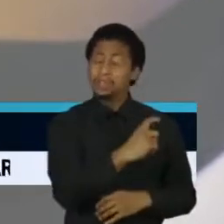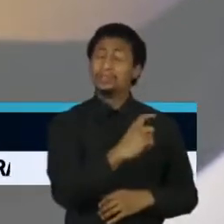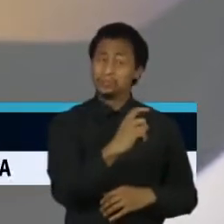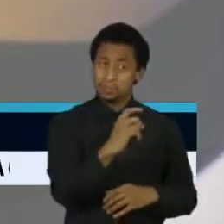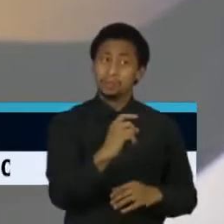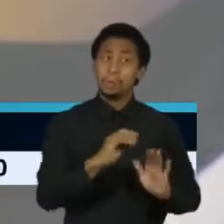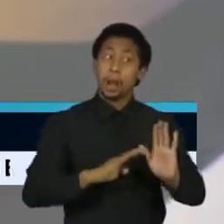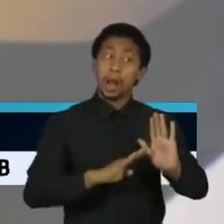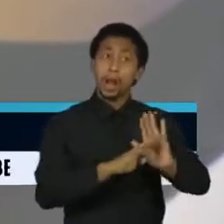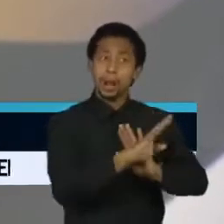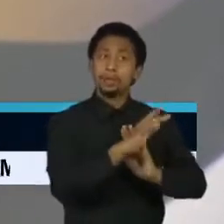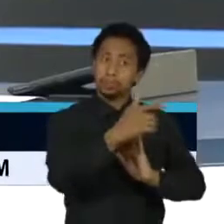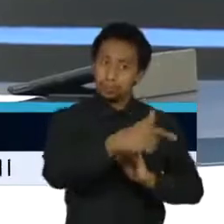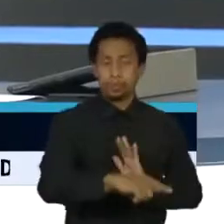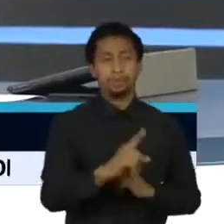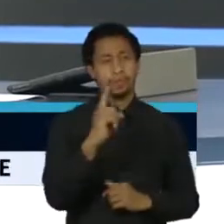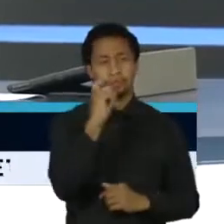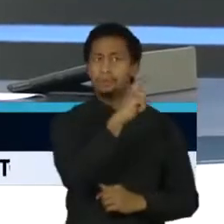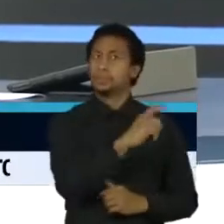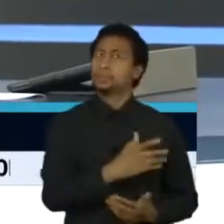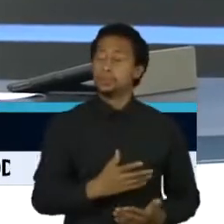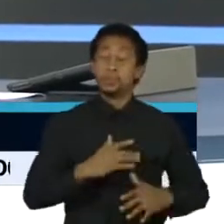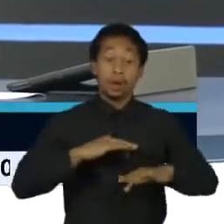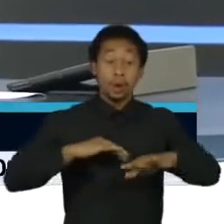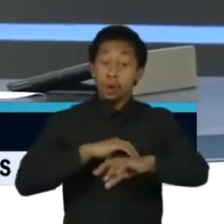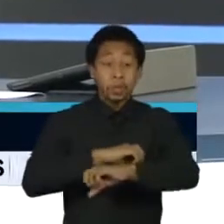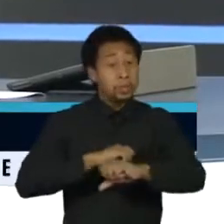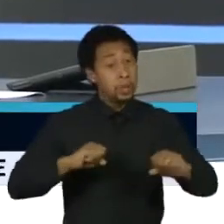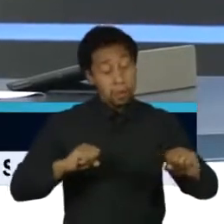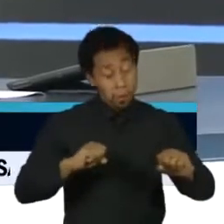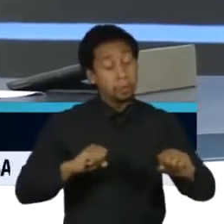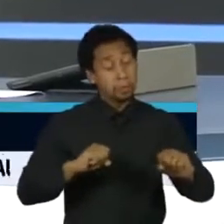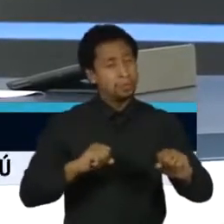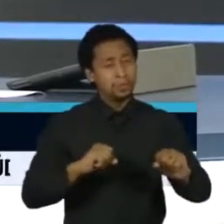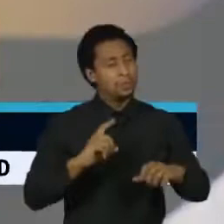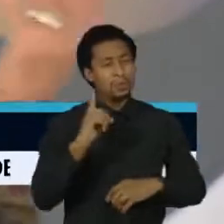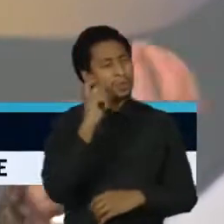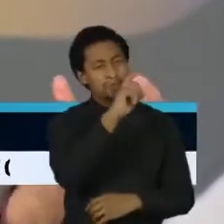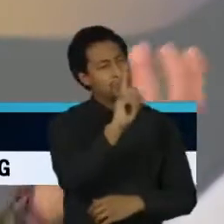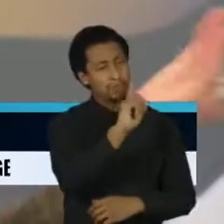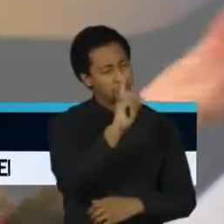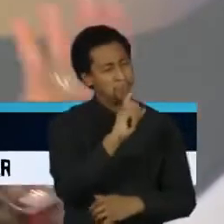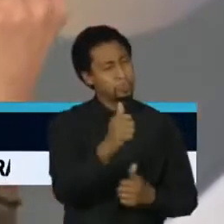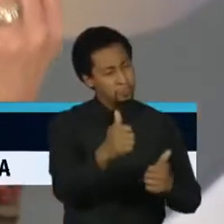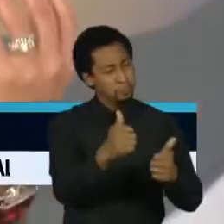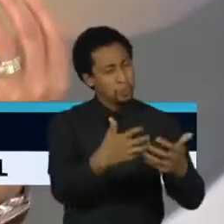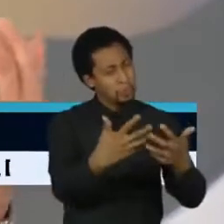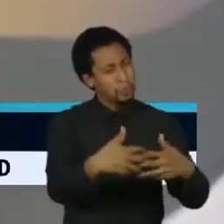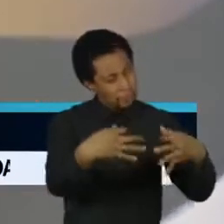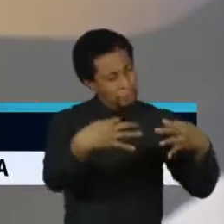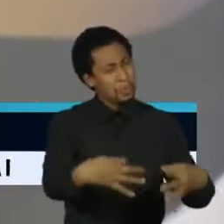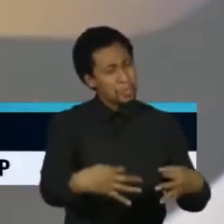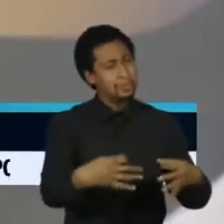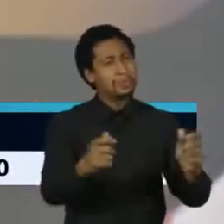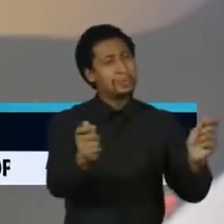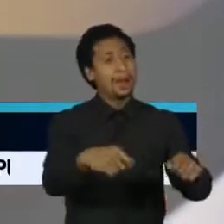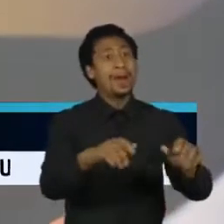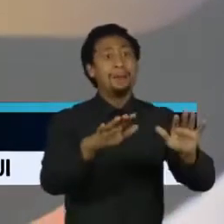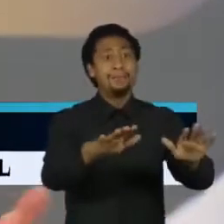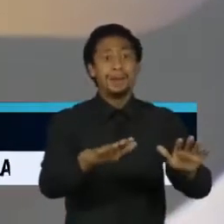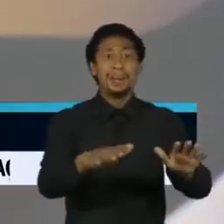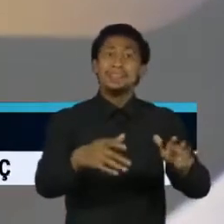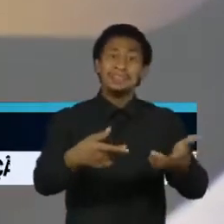problema não é fazer o lockdown, etc. Isso a gente sabe que funciona. O problema é que essa variante, como eu já havia falado, é de